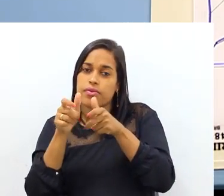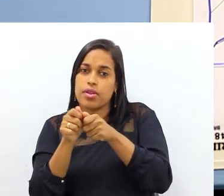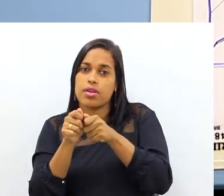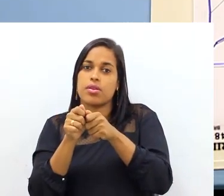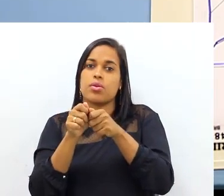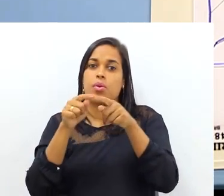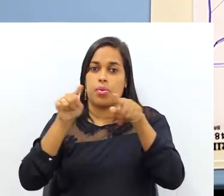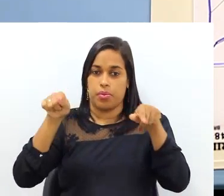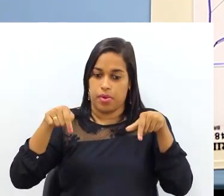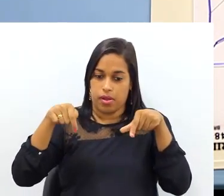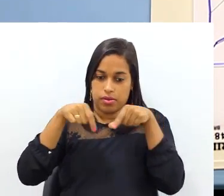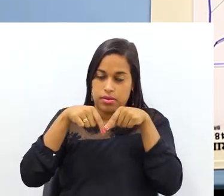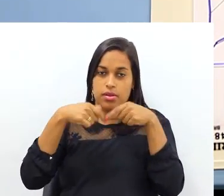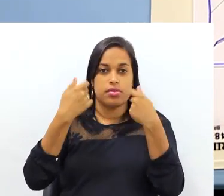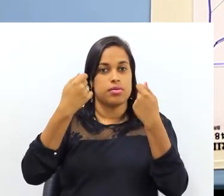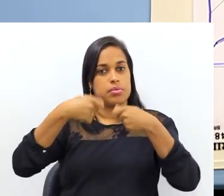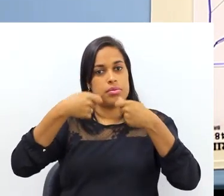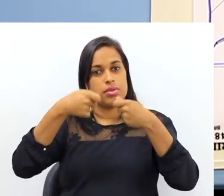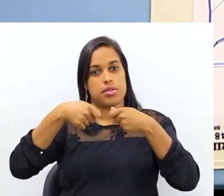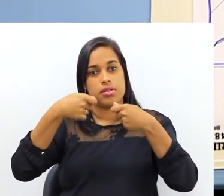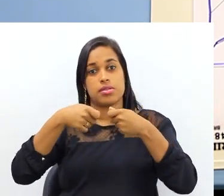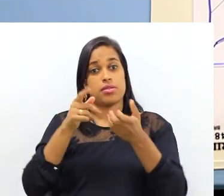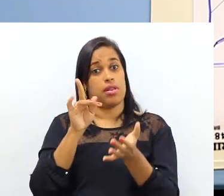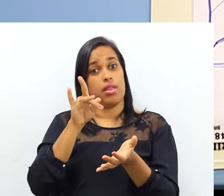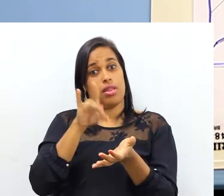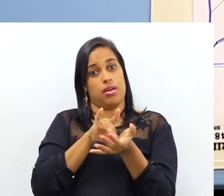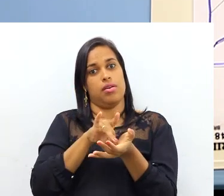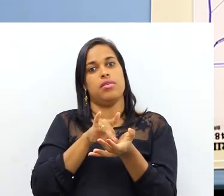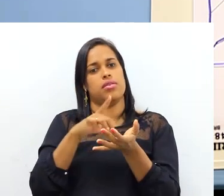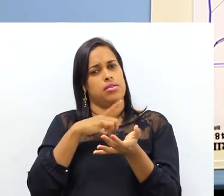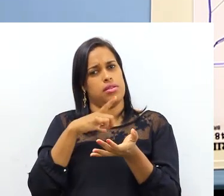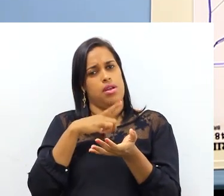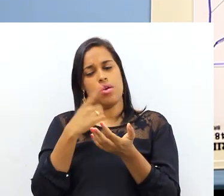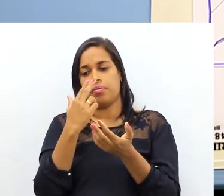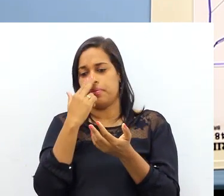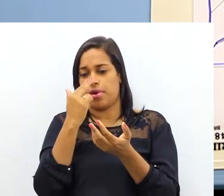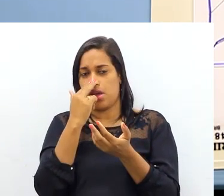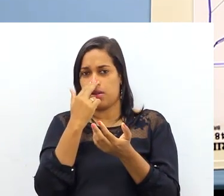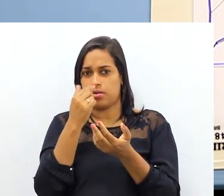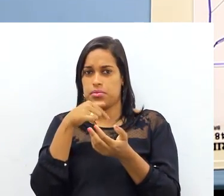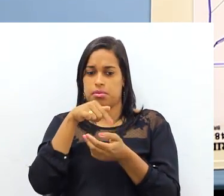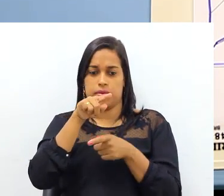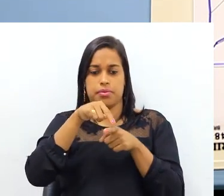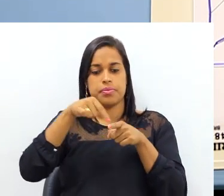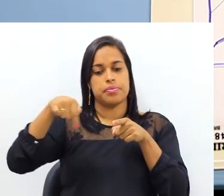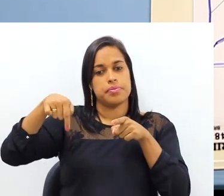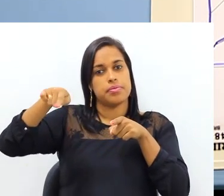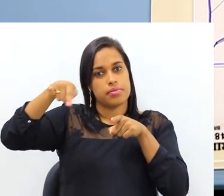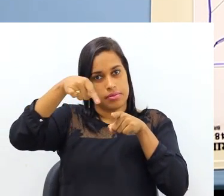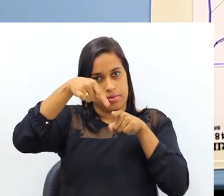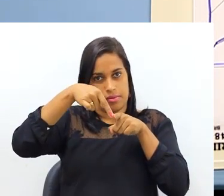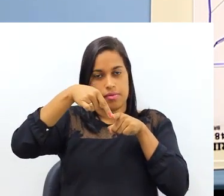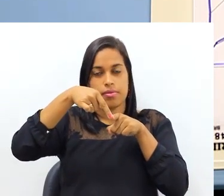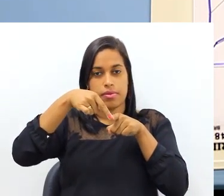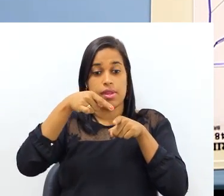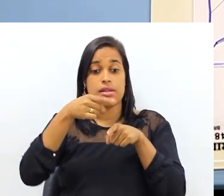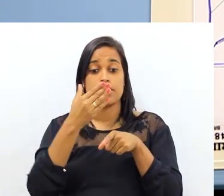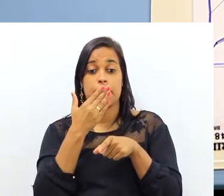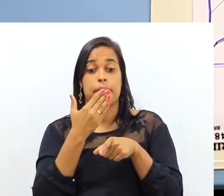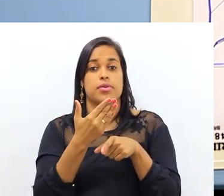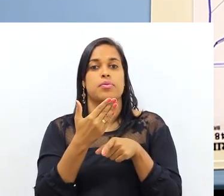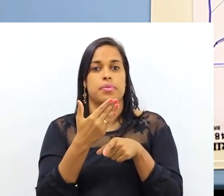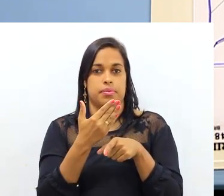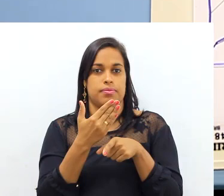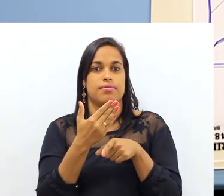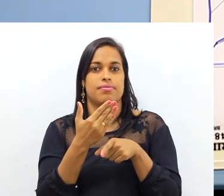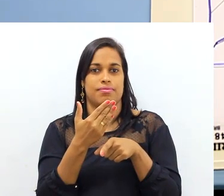com quadrados que, se você for medir num ambiente real, ele tem o mesmo tamanho. Mas aqui na fuga, por exemplo, esse que está mais perto